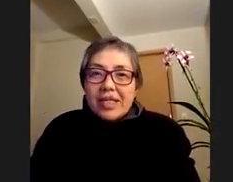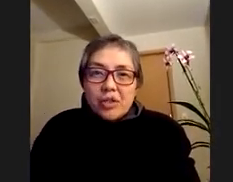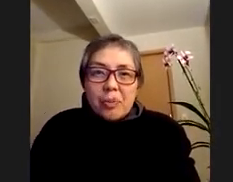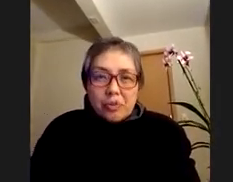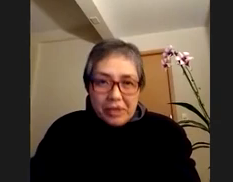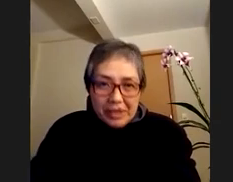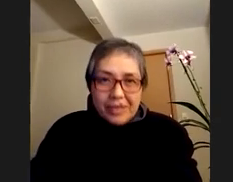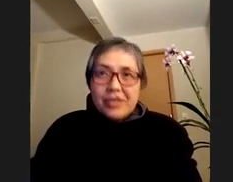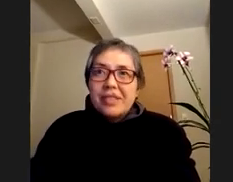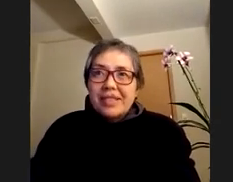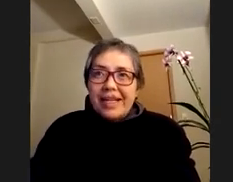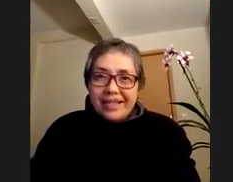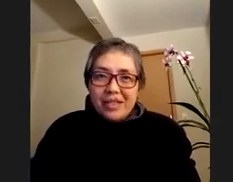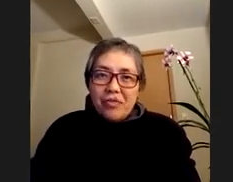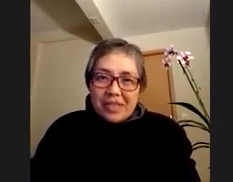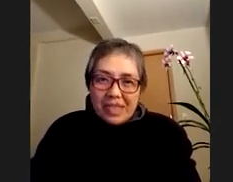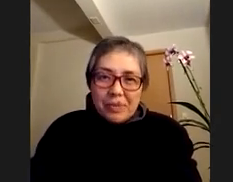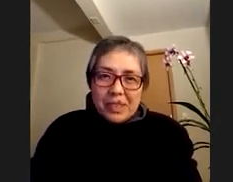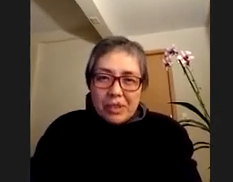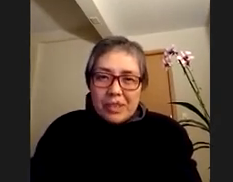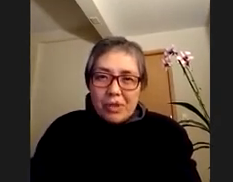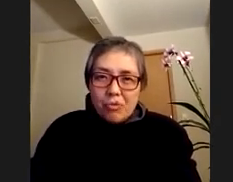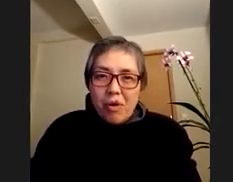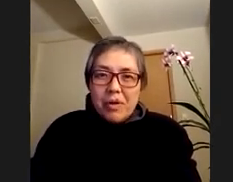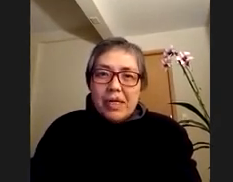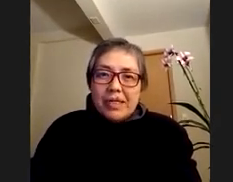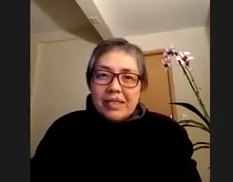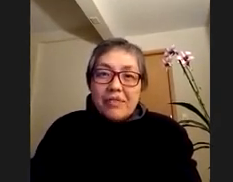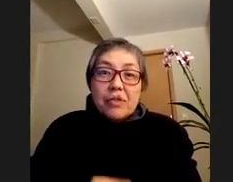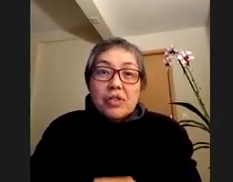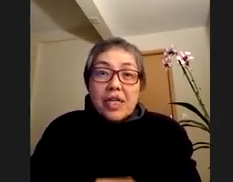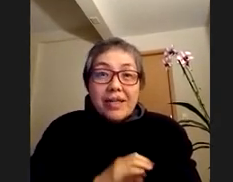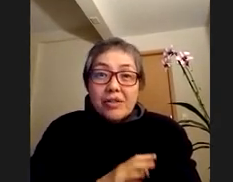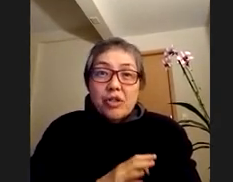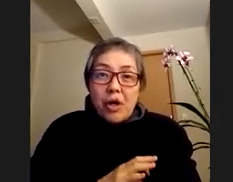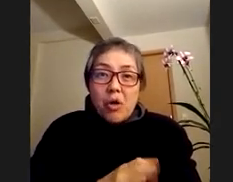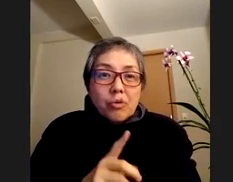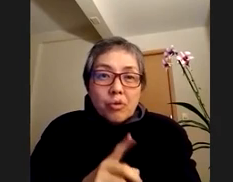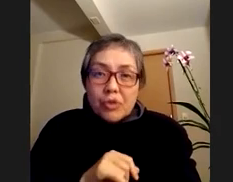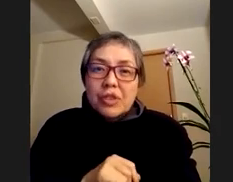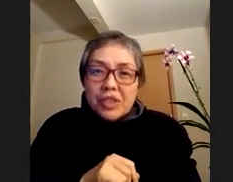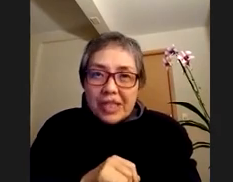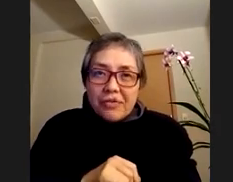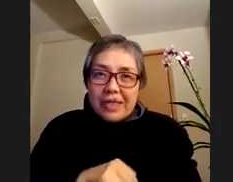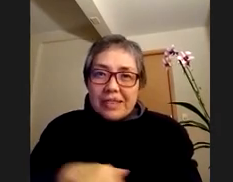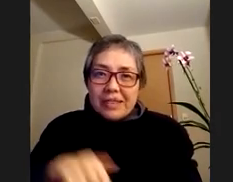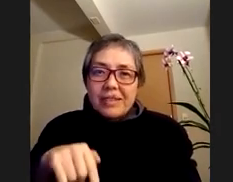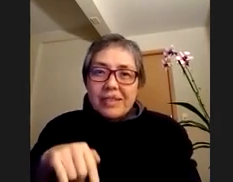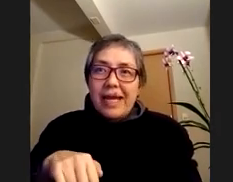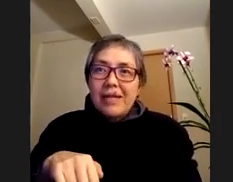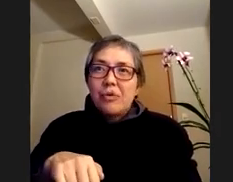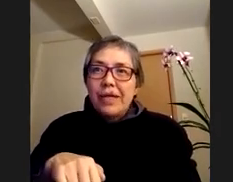Eu agradeço a oportunidade de estar aqui conversar sobre a situação atual nesse evento que já é tradicional, como tudo que o sindicato faz.